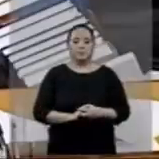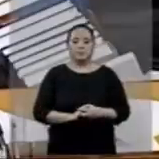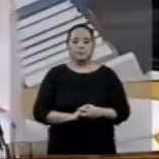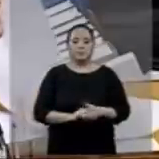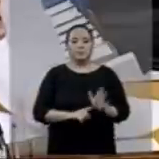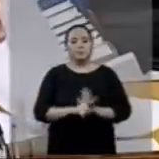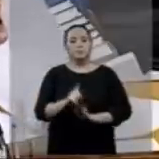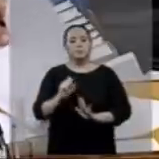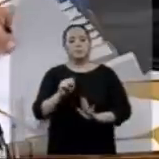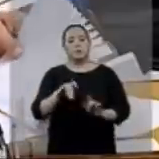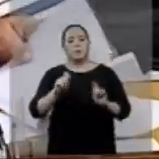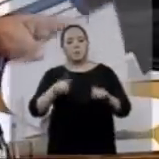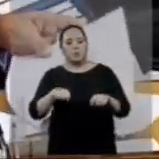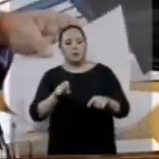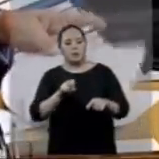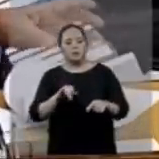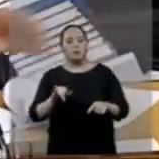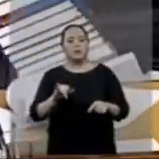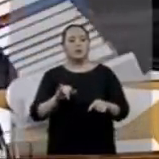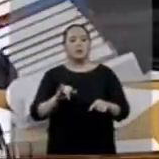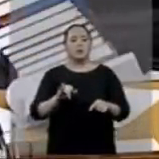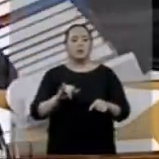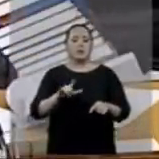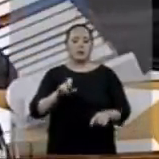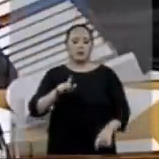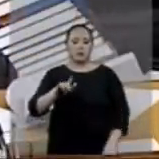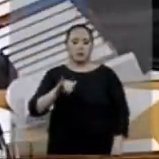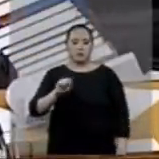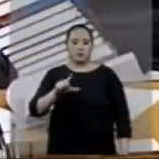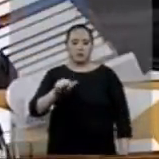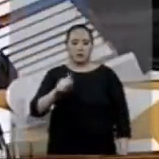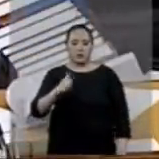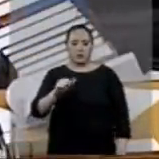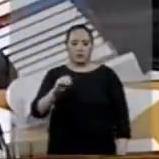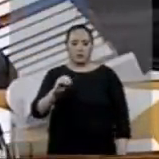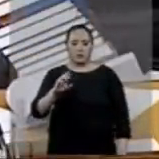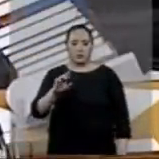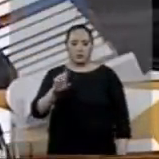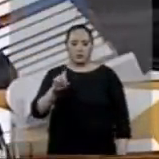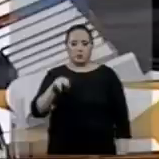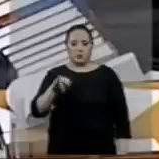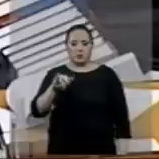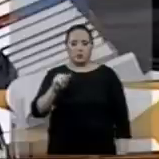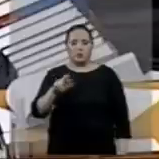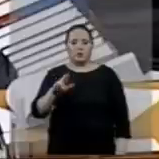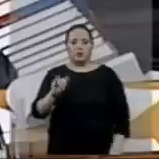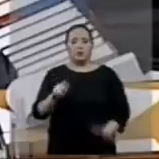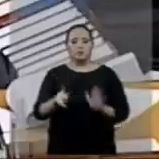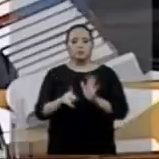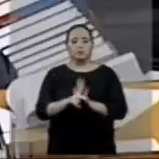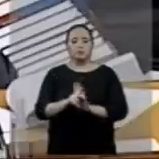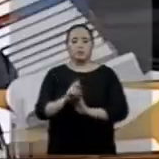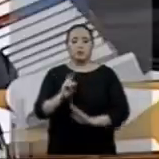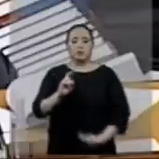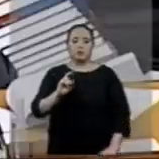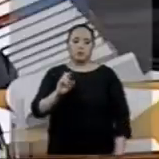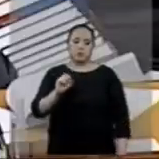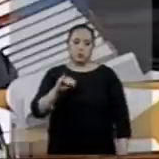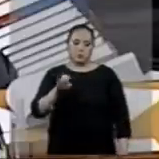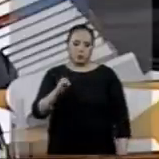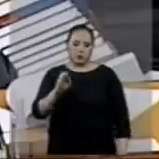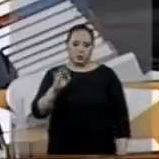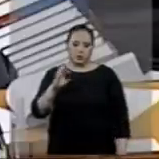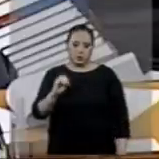de legislação ordinária disciplinar o alcance subjetivo da imunidade